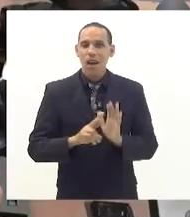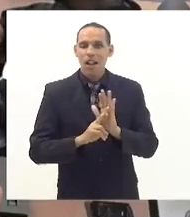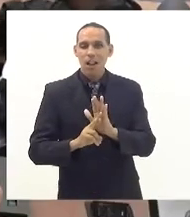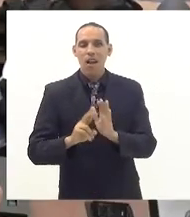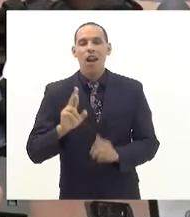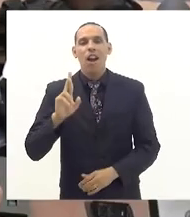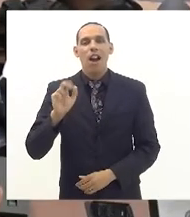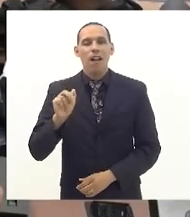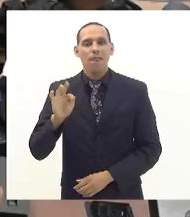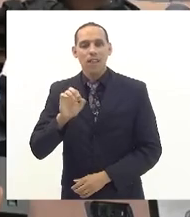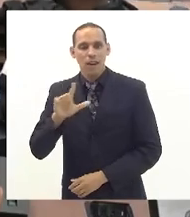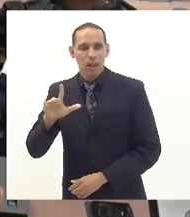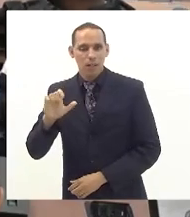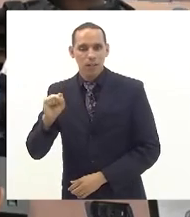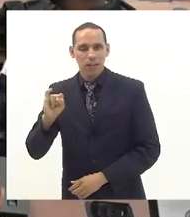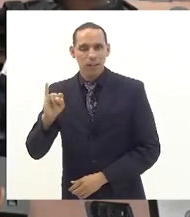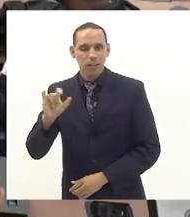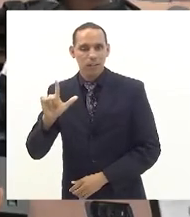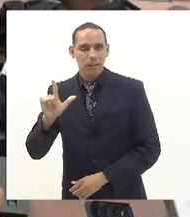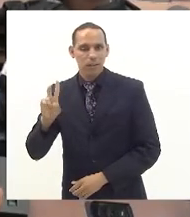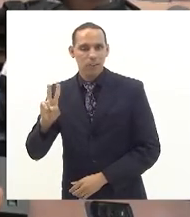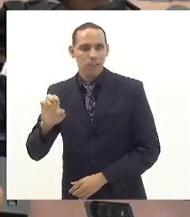Silveira.